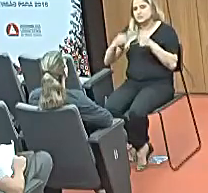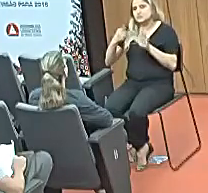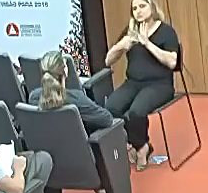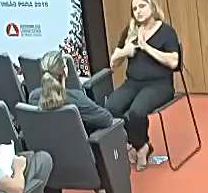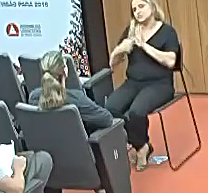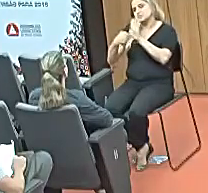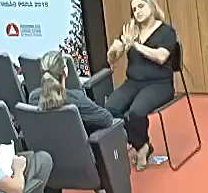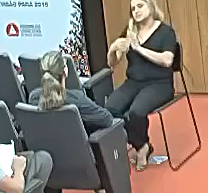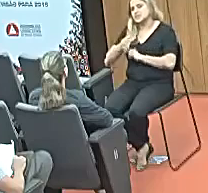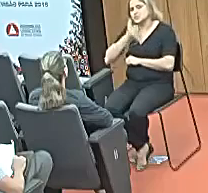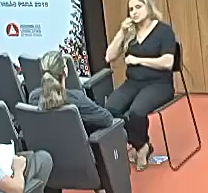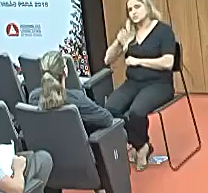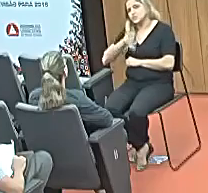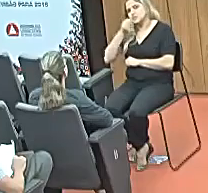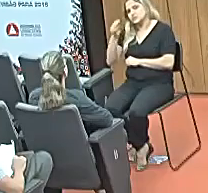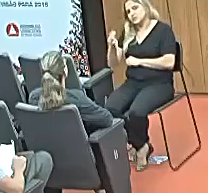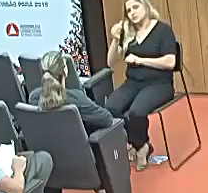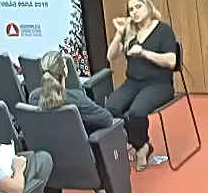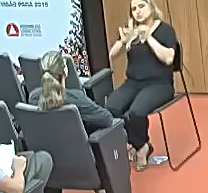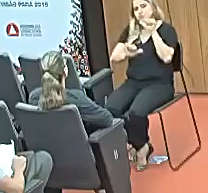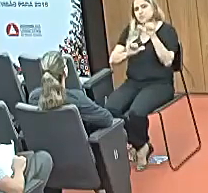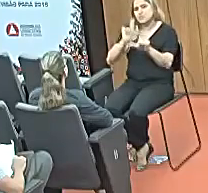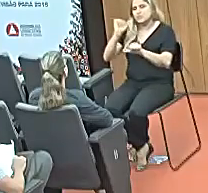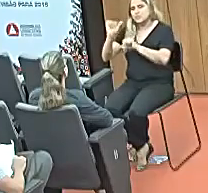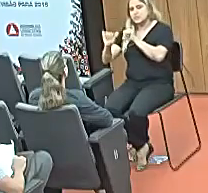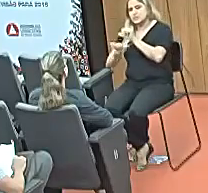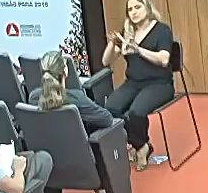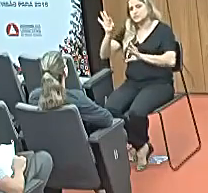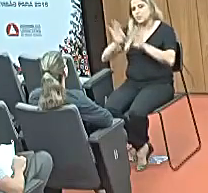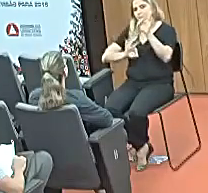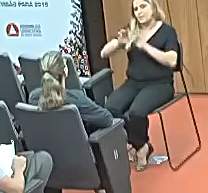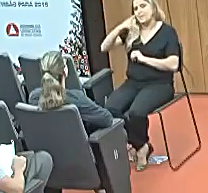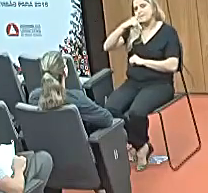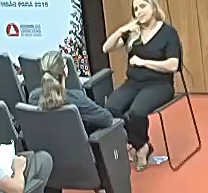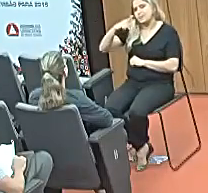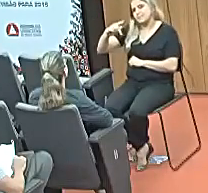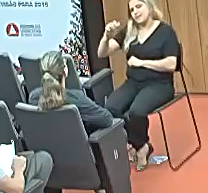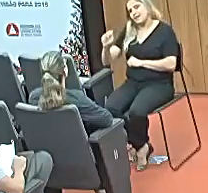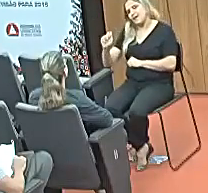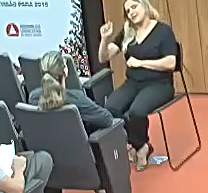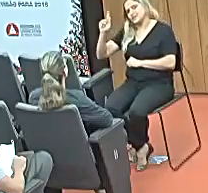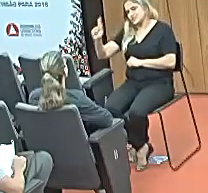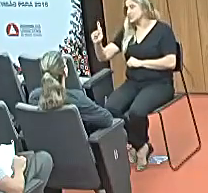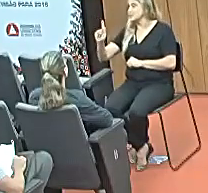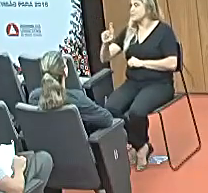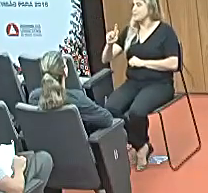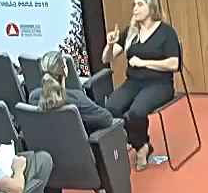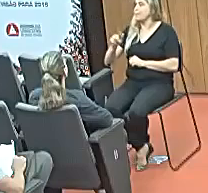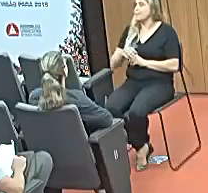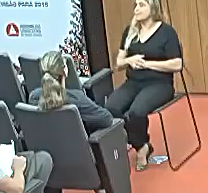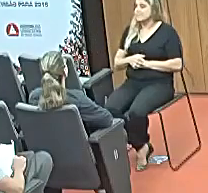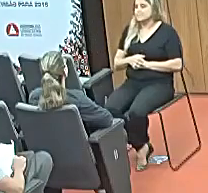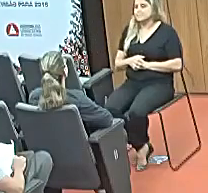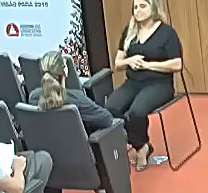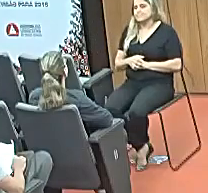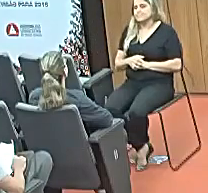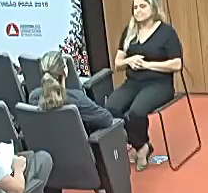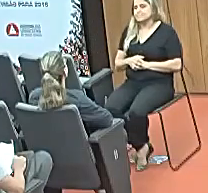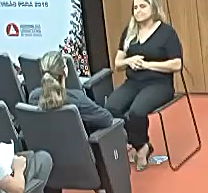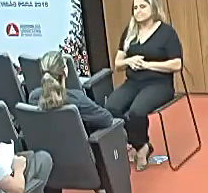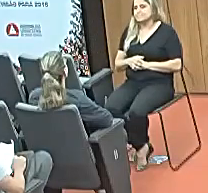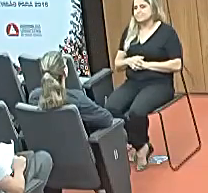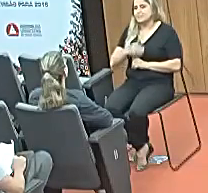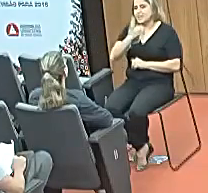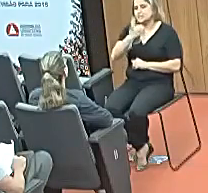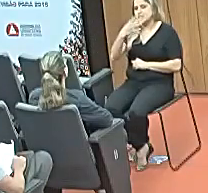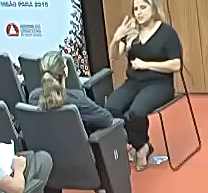sugestões de alteração no plano plurianual de ação governamental o ppa g no âmbito dos programas